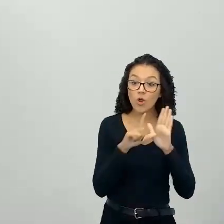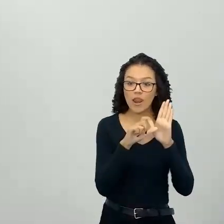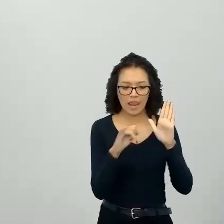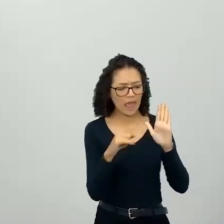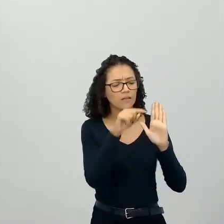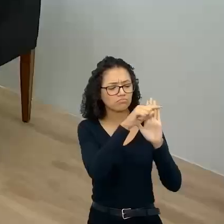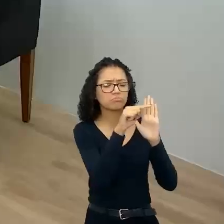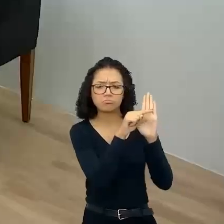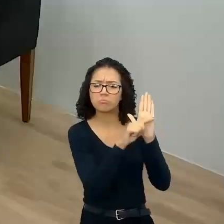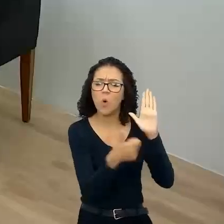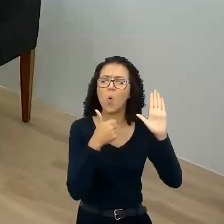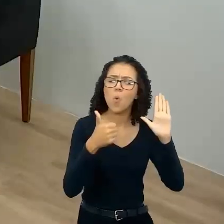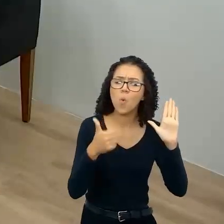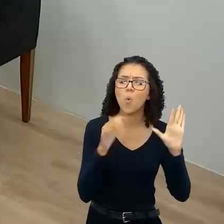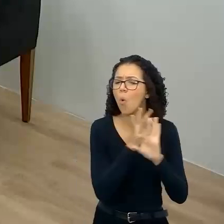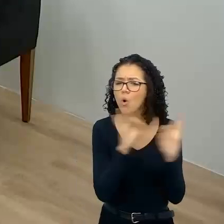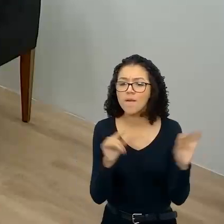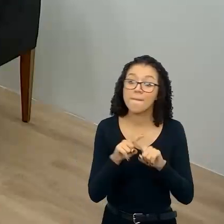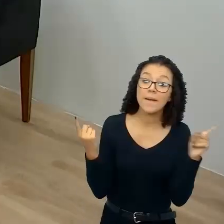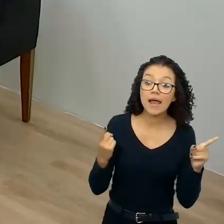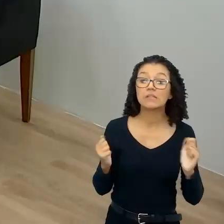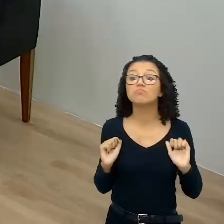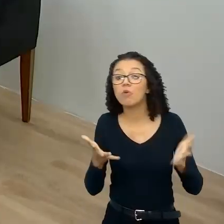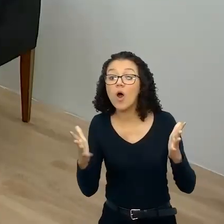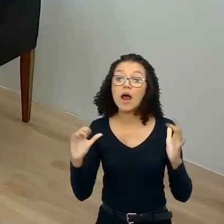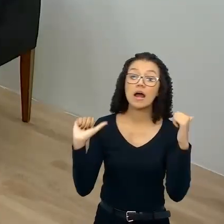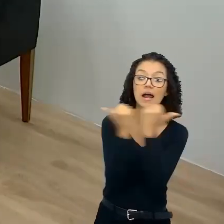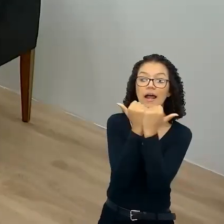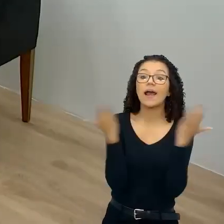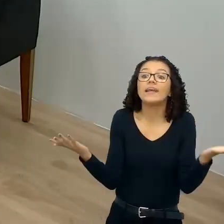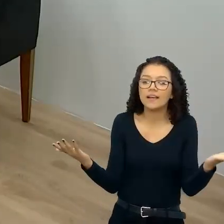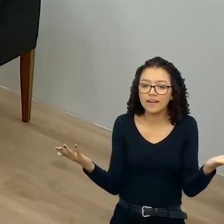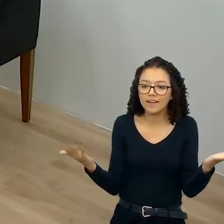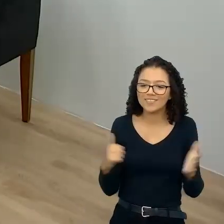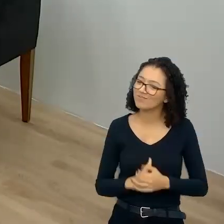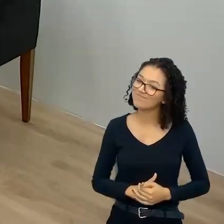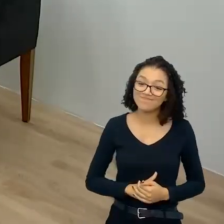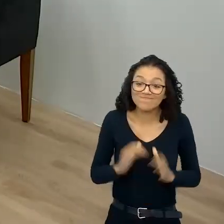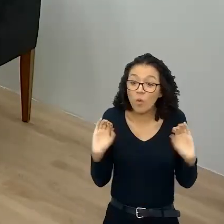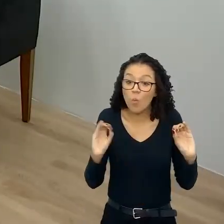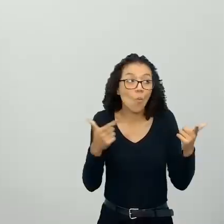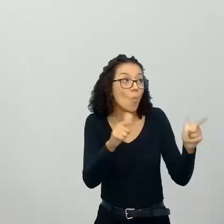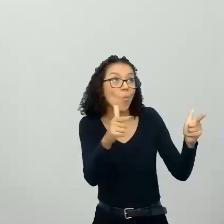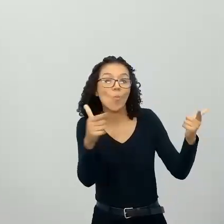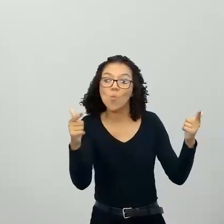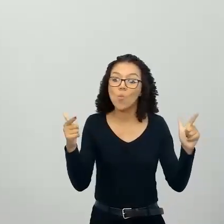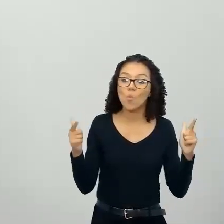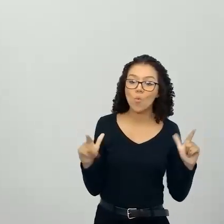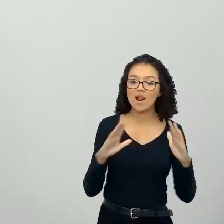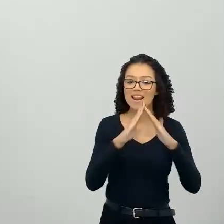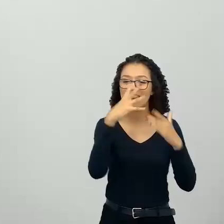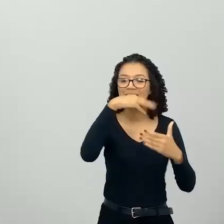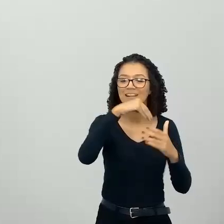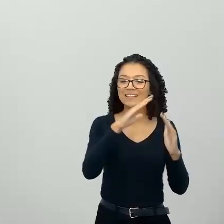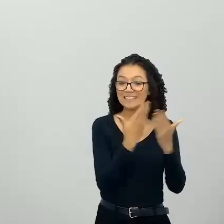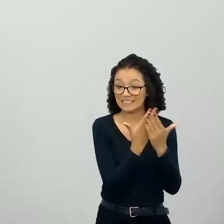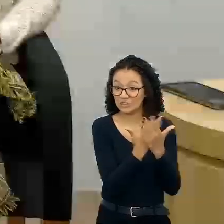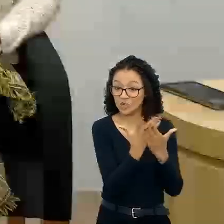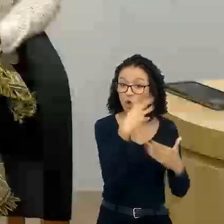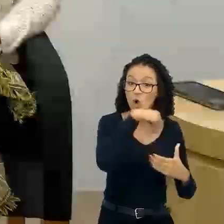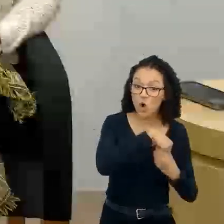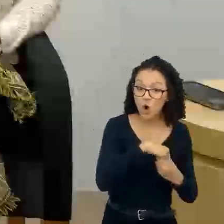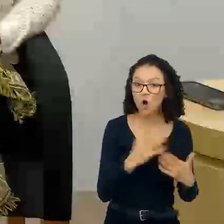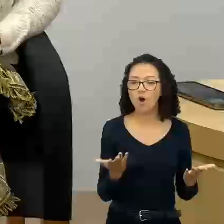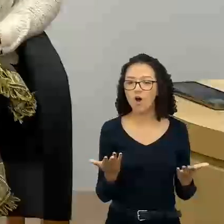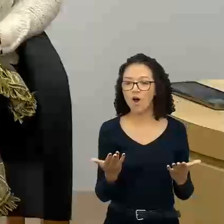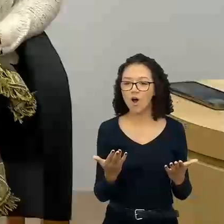ações? Né? A gente tem o Inova dentro das escolas, né? Conviva, perdão, temos o Conviva dentro das escolas, tem cartilhas